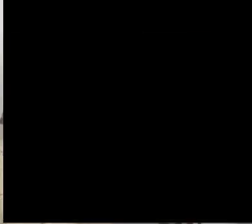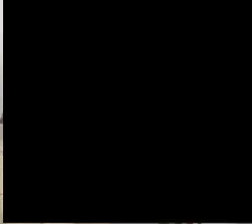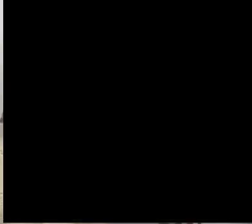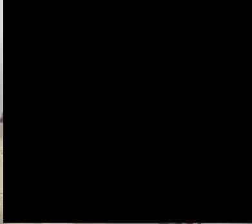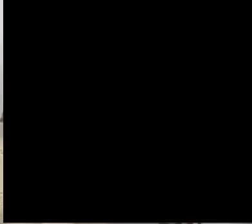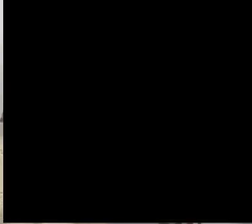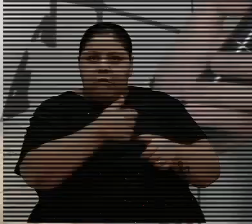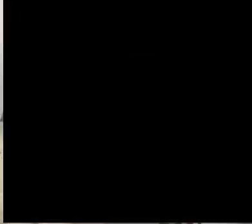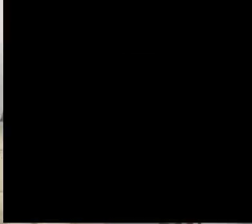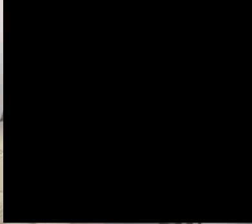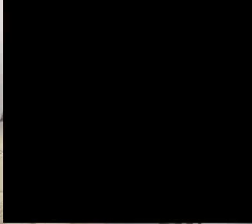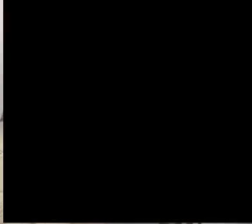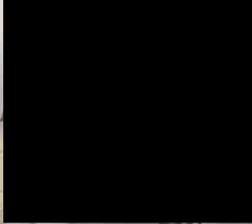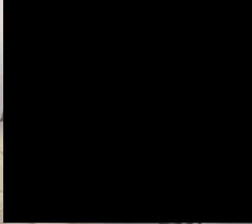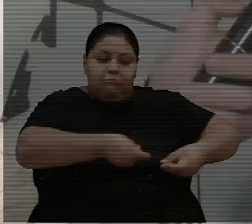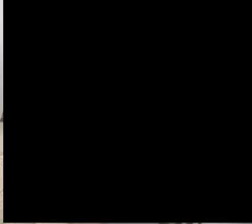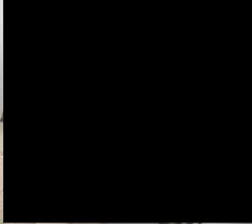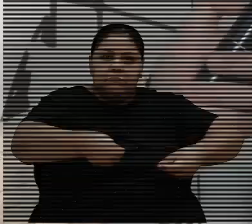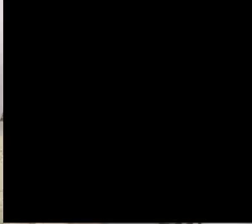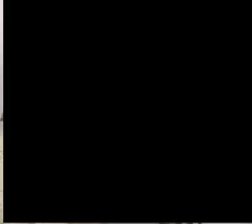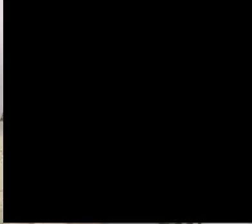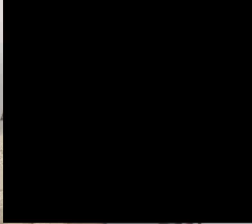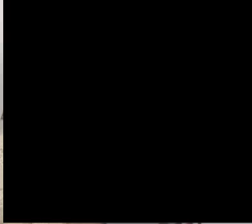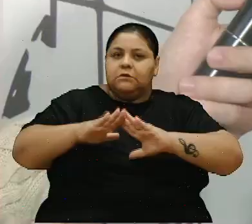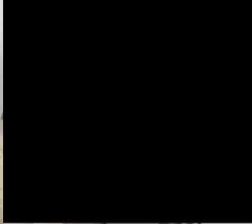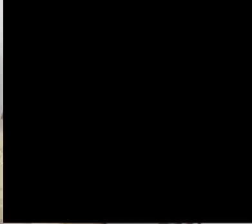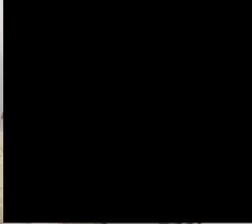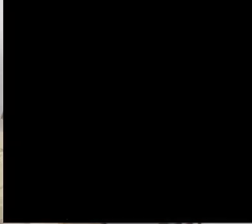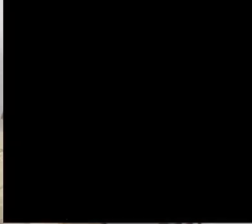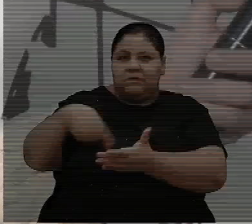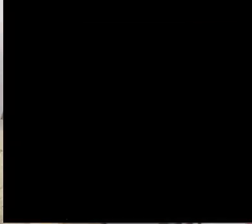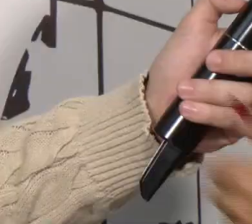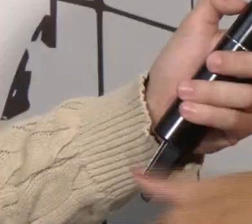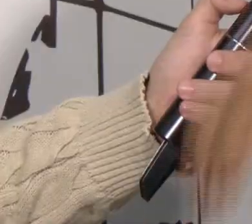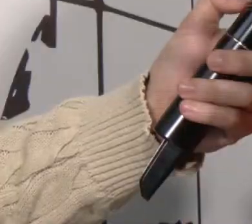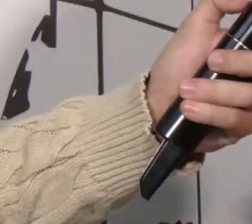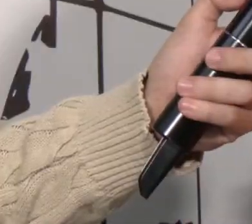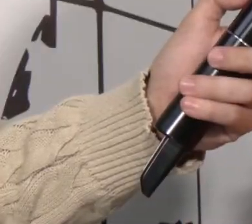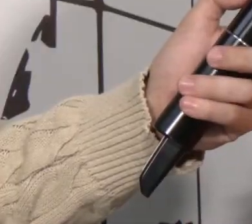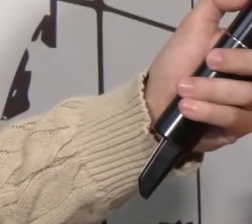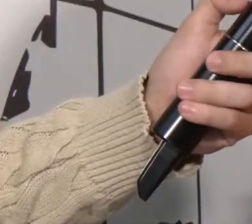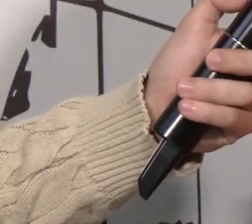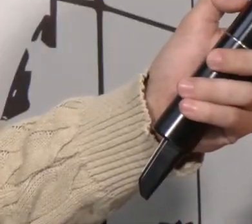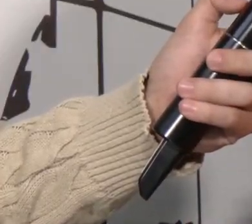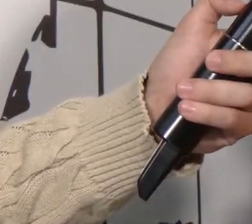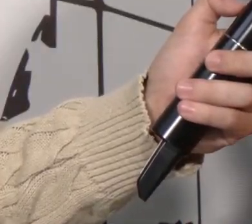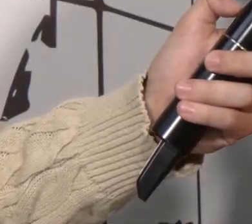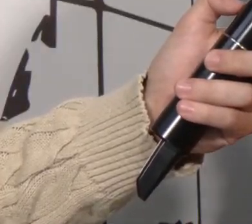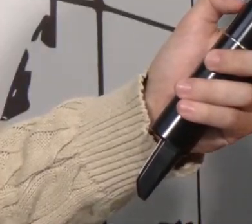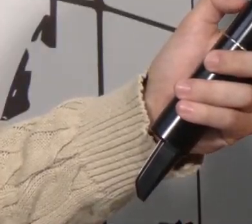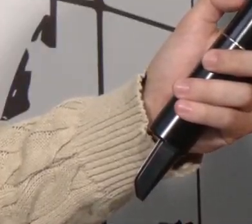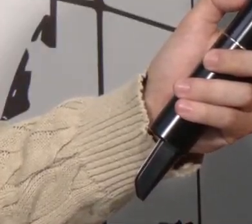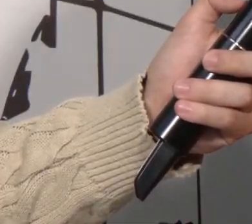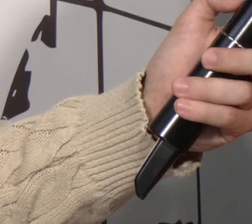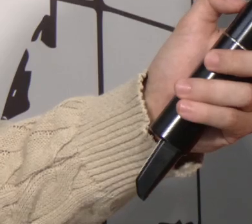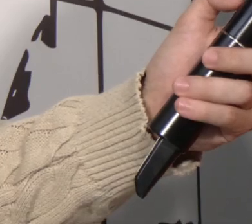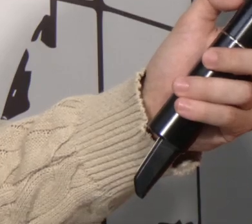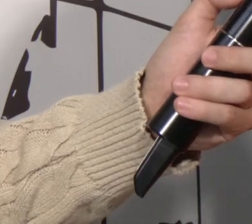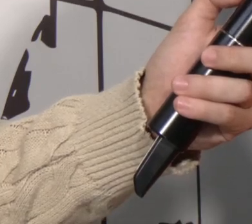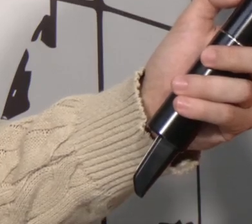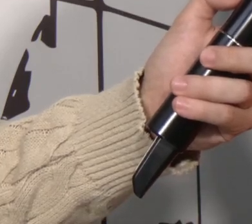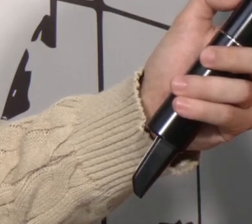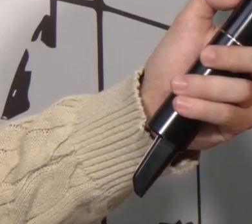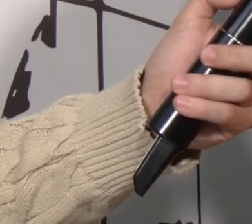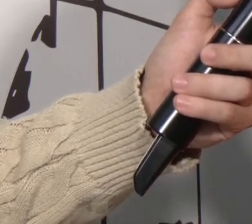caneta está sendo distribuída para as escolas, ou seja, a gente está falando de reciclagem desse plástico, né, que ficaria por muito tempo para reciclar, e está falando